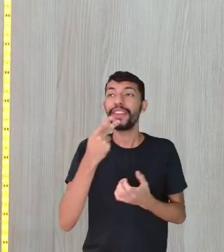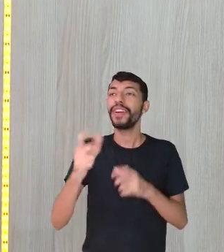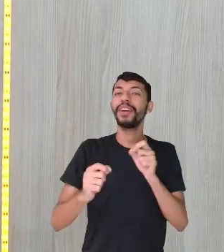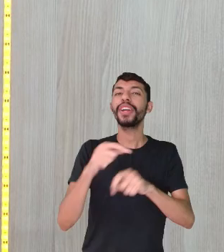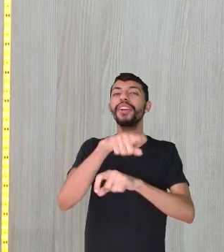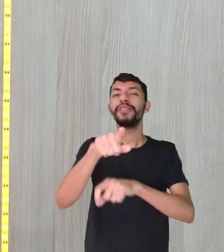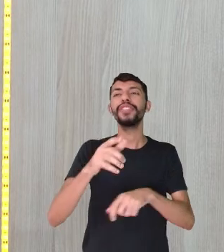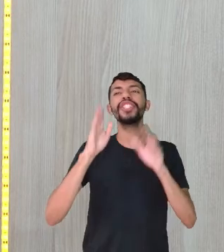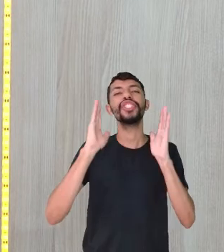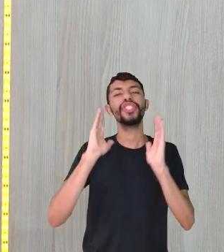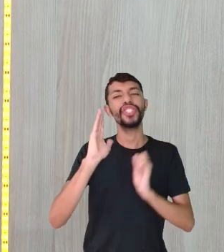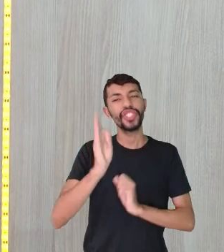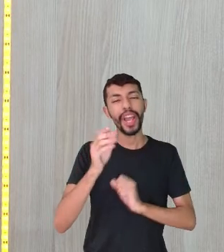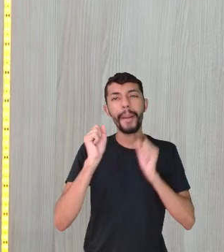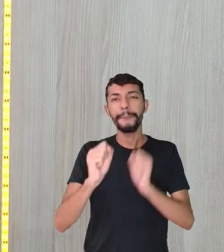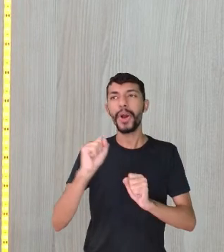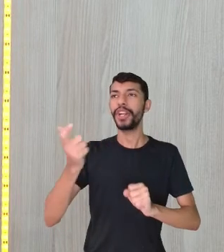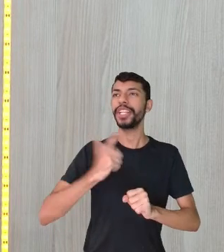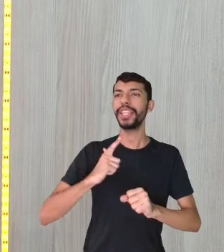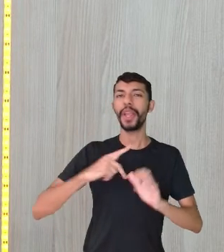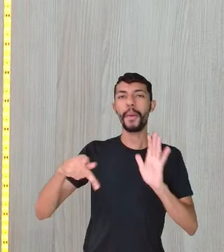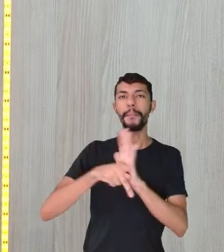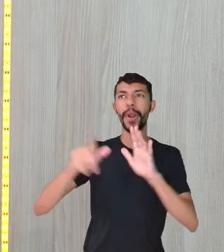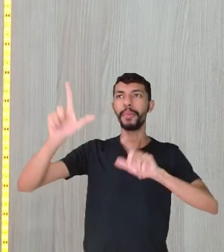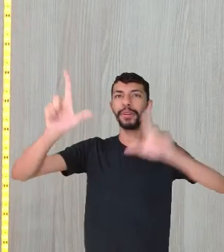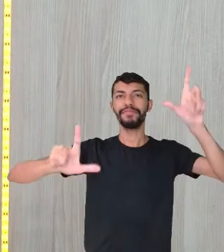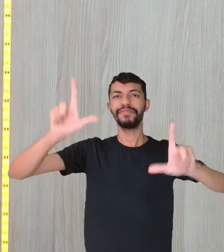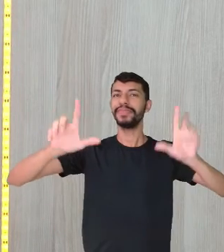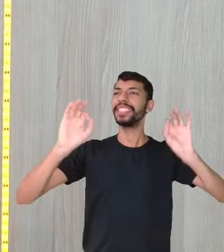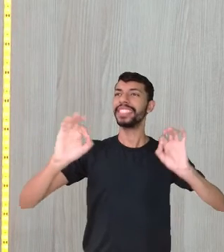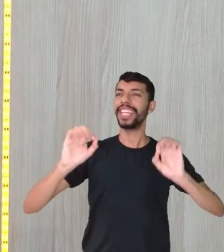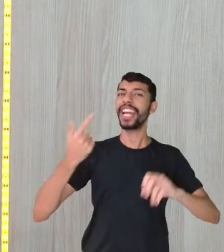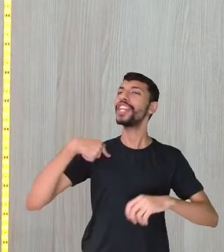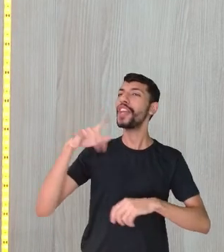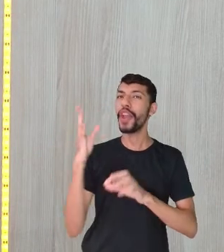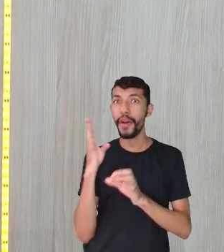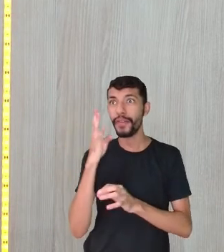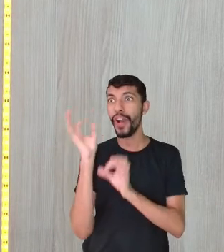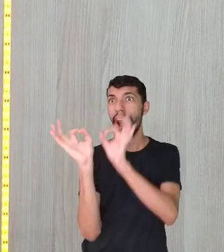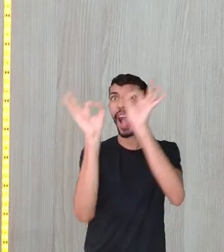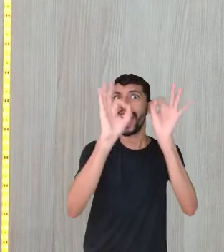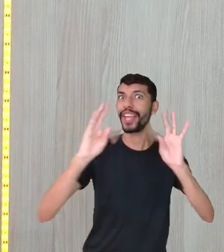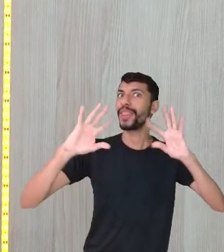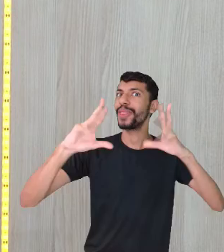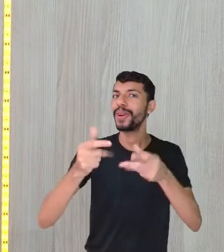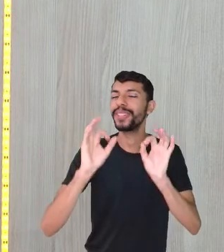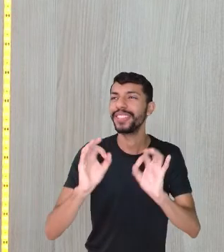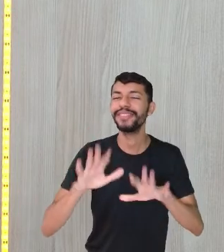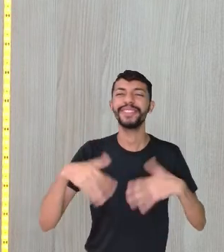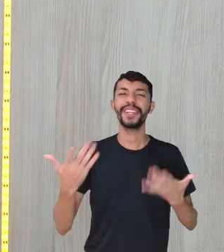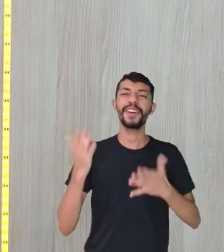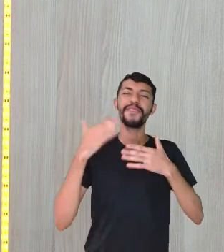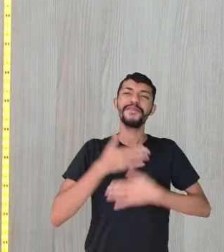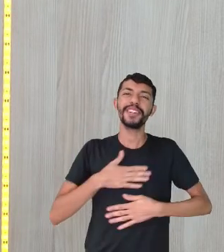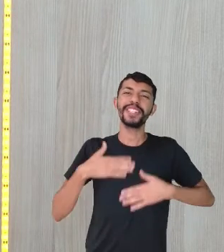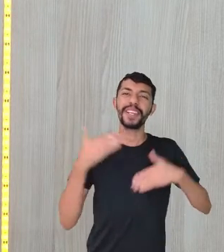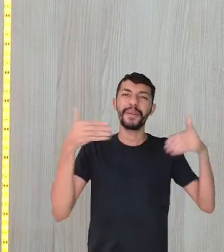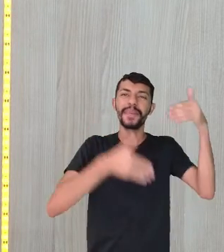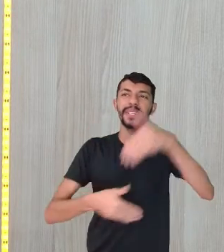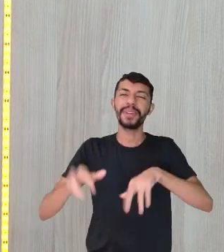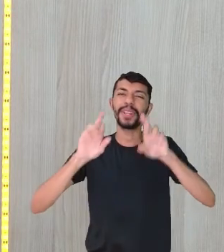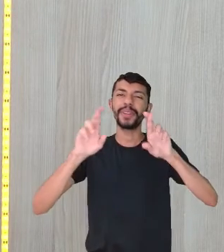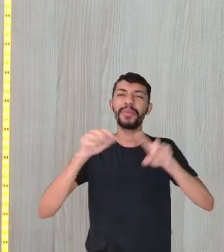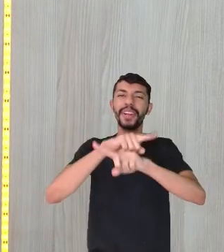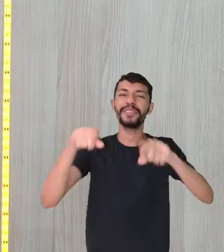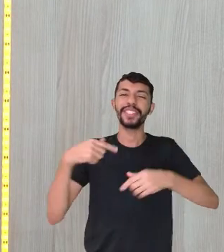para ter seu próprio talk show. Ah, meu Deus. Prontíssima, eu vou assistir todos. Foi uma alegria participar aqui, eu espero que vocês tenham se divertido com